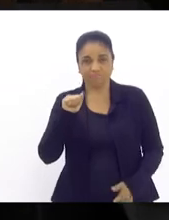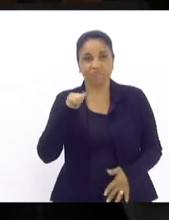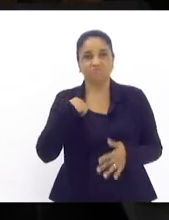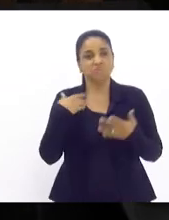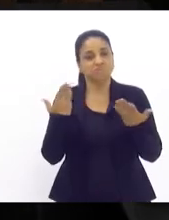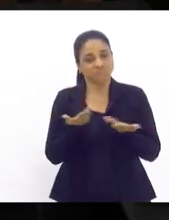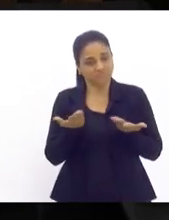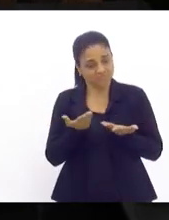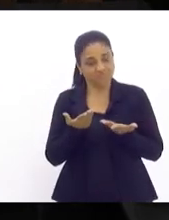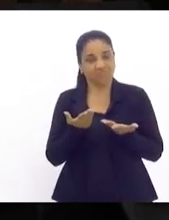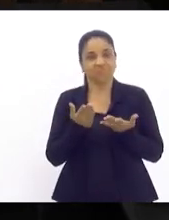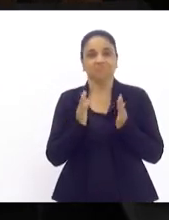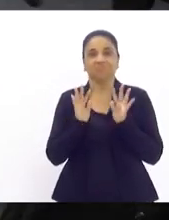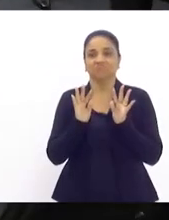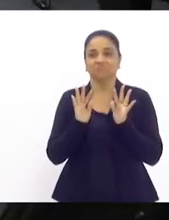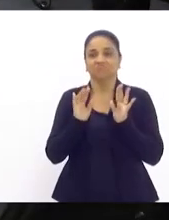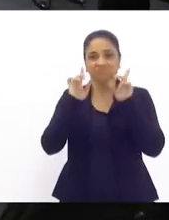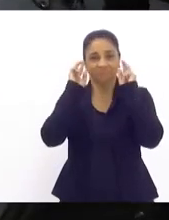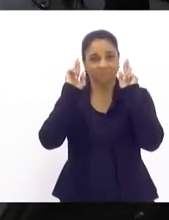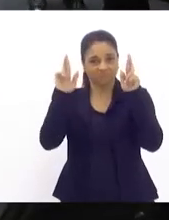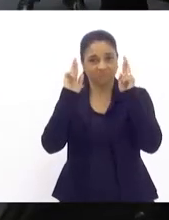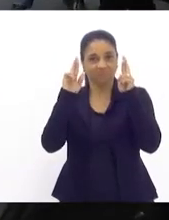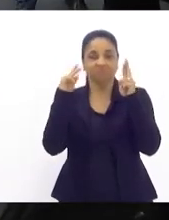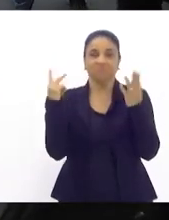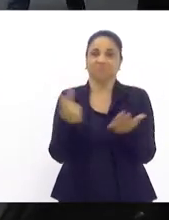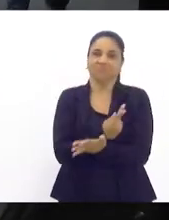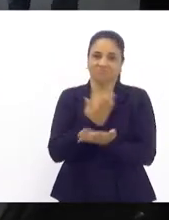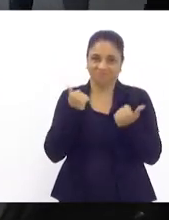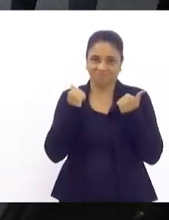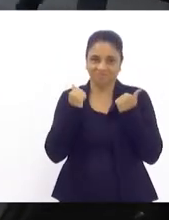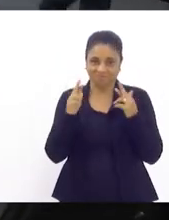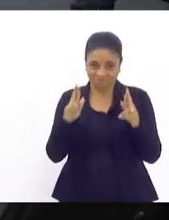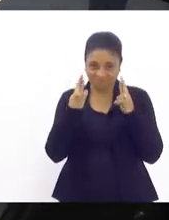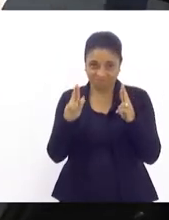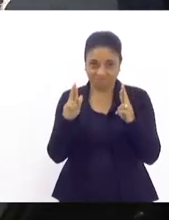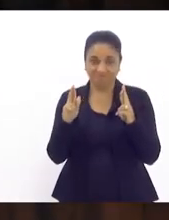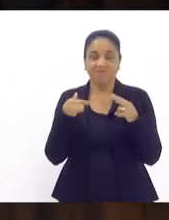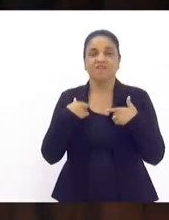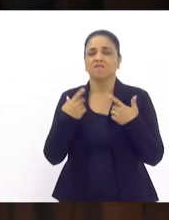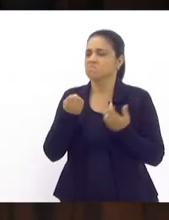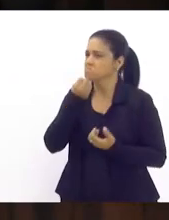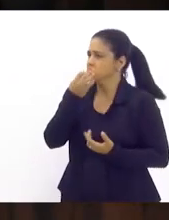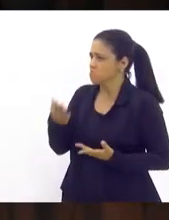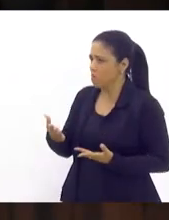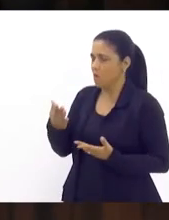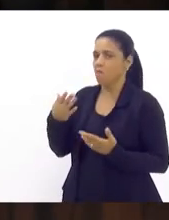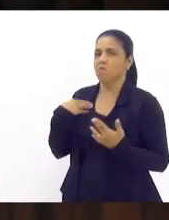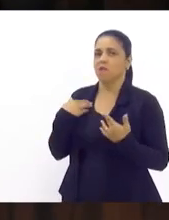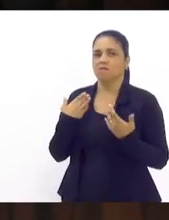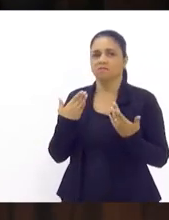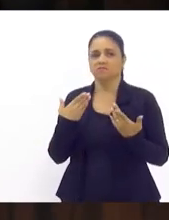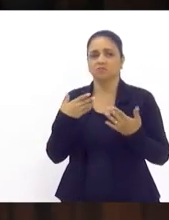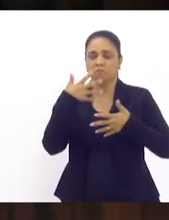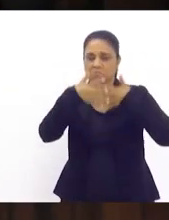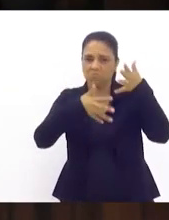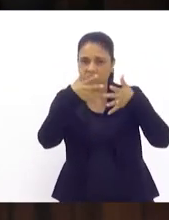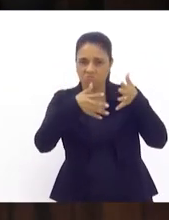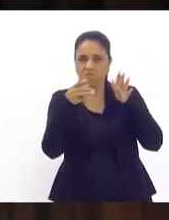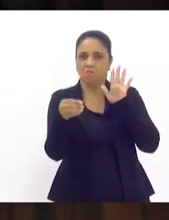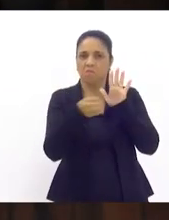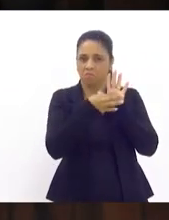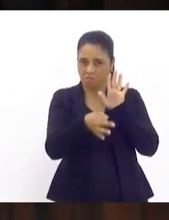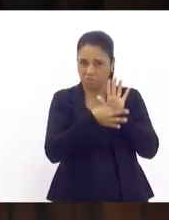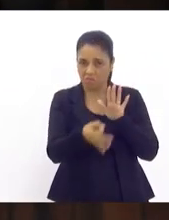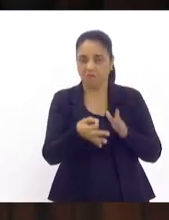seja. Assim esperamos. Muito obrigada pela sua intervenção, foi importante, positiva. Agora nós vamos ouvir aqui